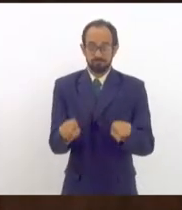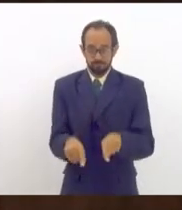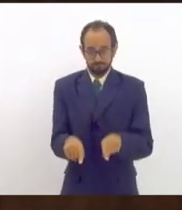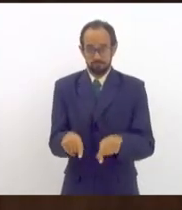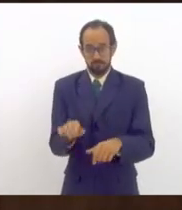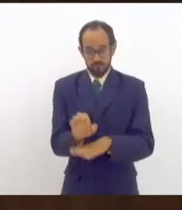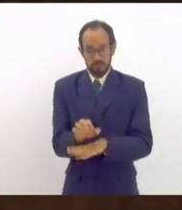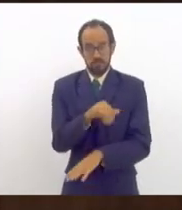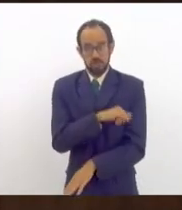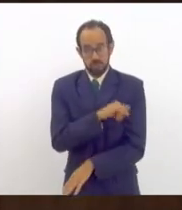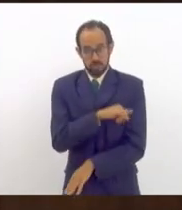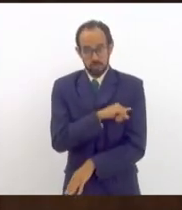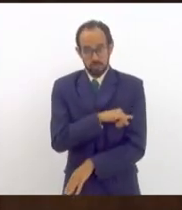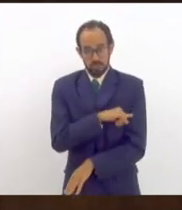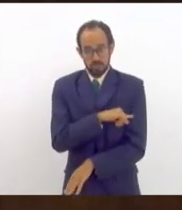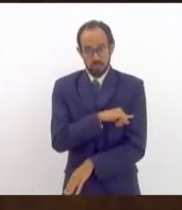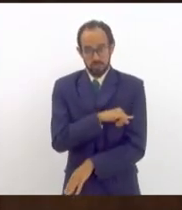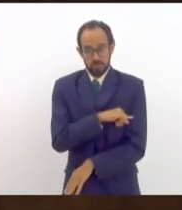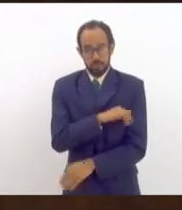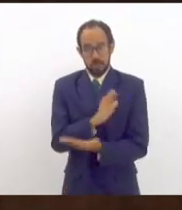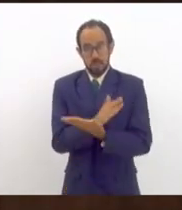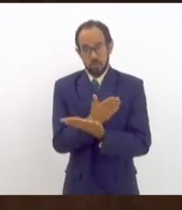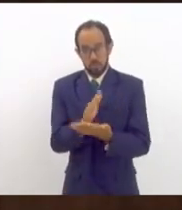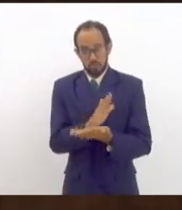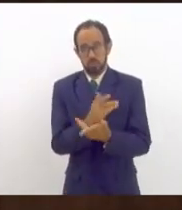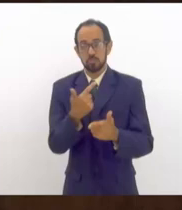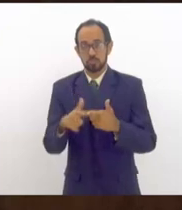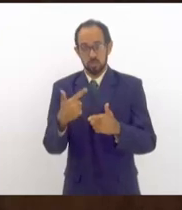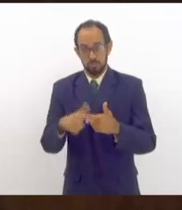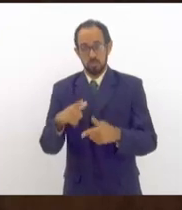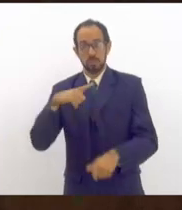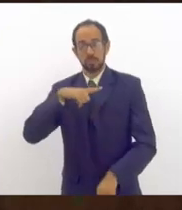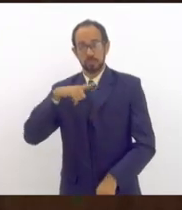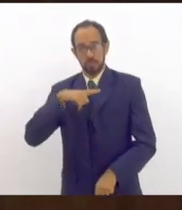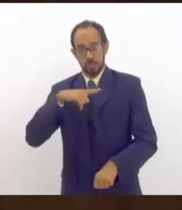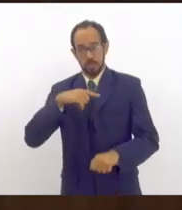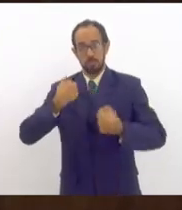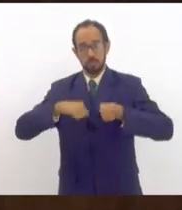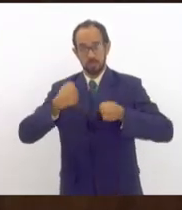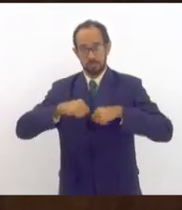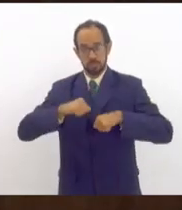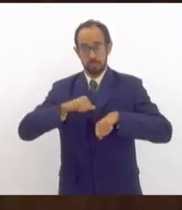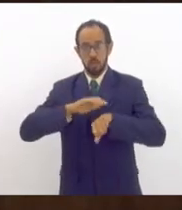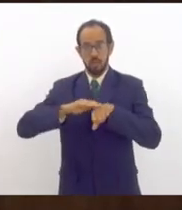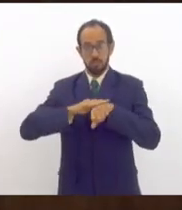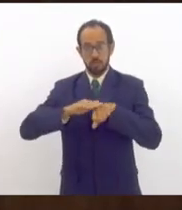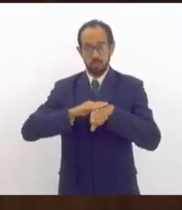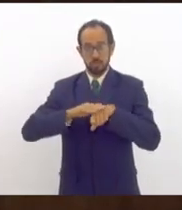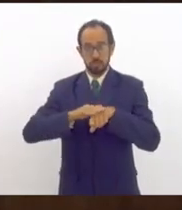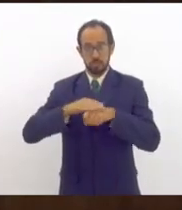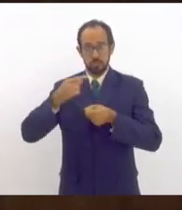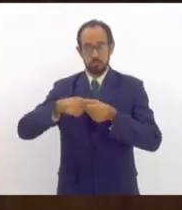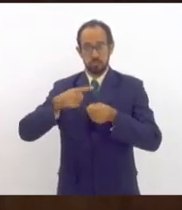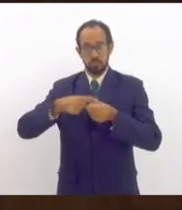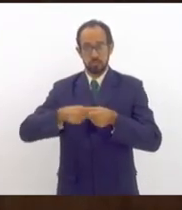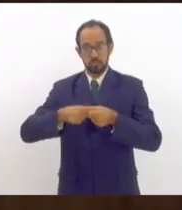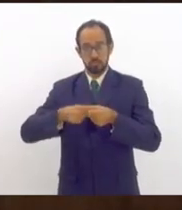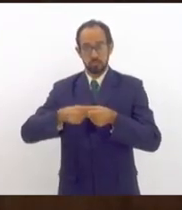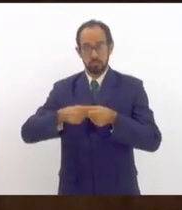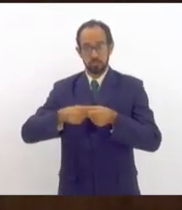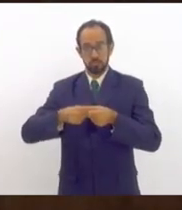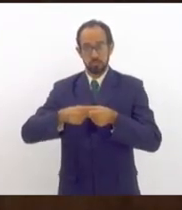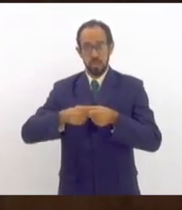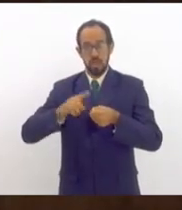em que pesem alguns problemas e algumas questões precisam ser tratadas inclusive no âmbito das Municipalidade é